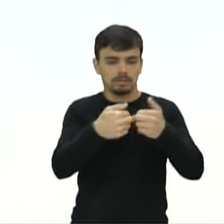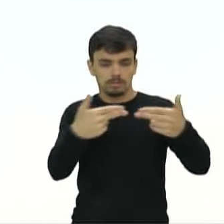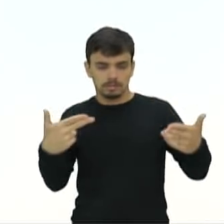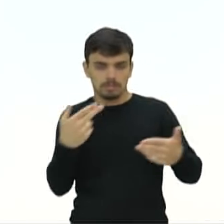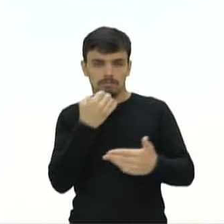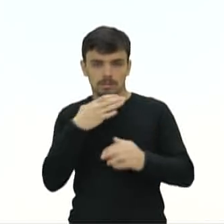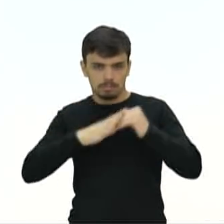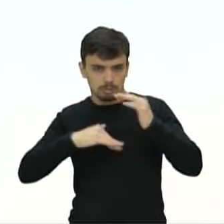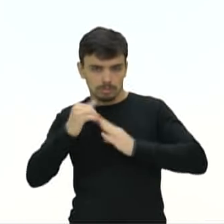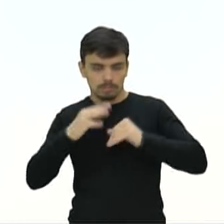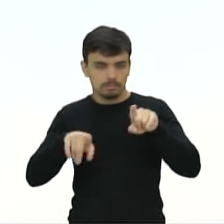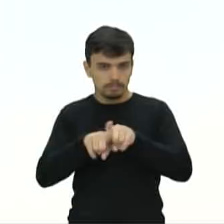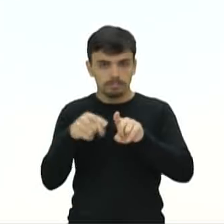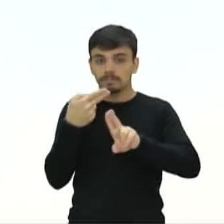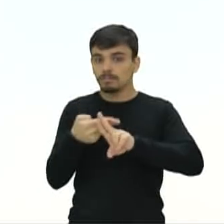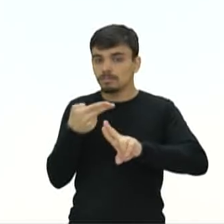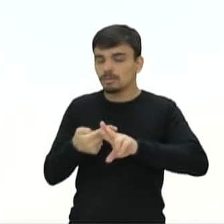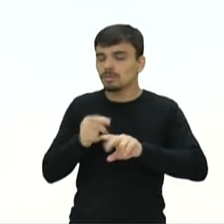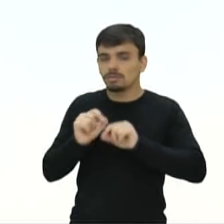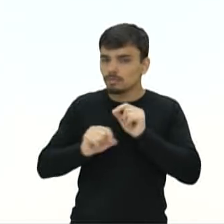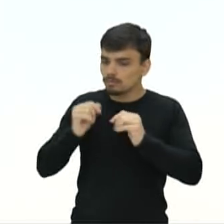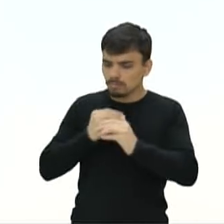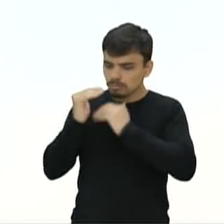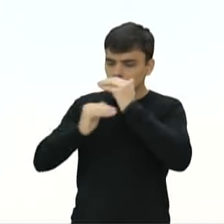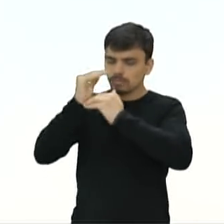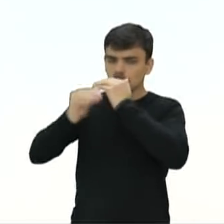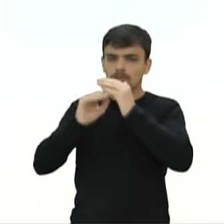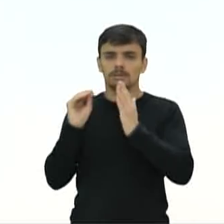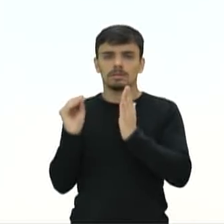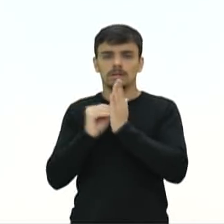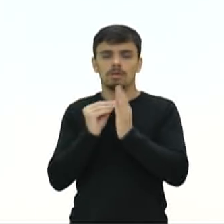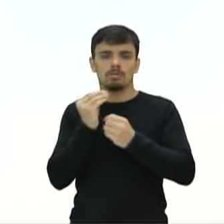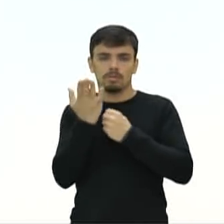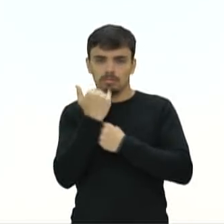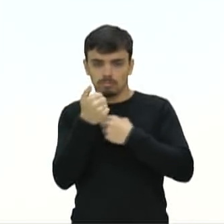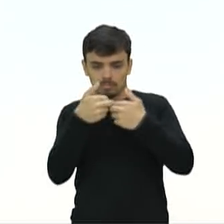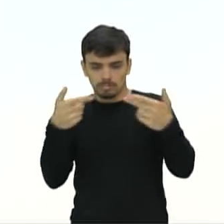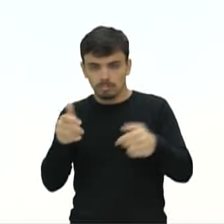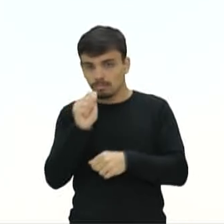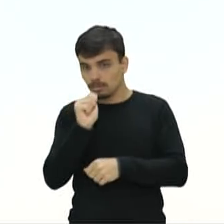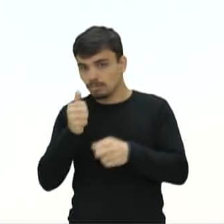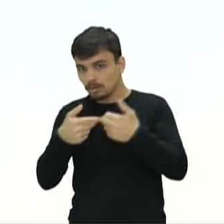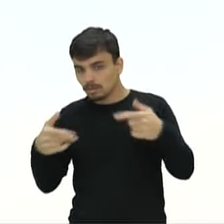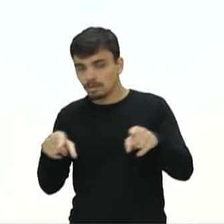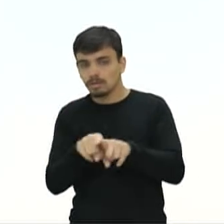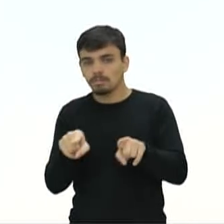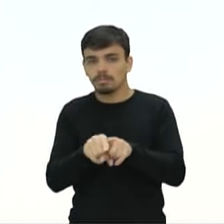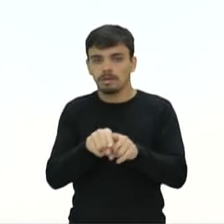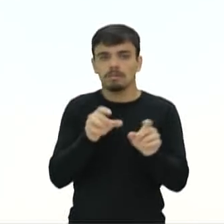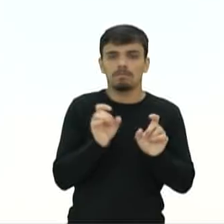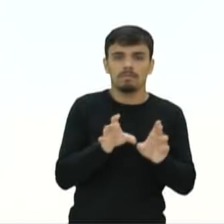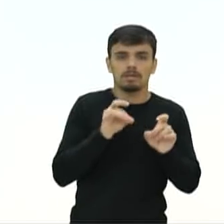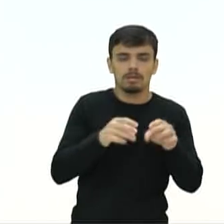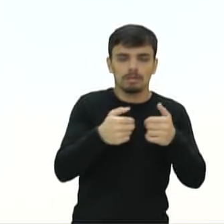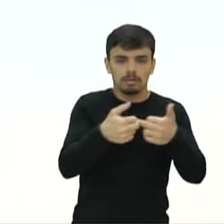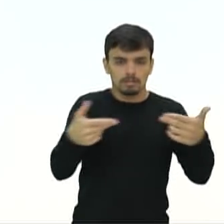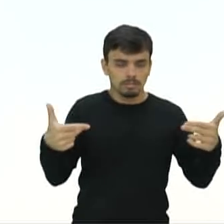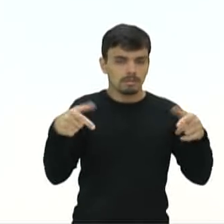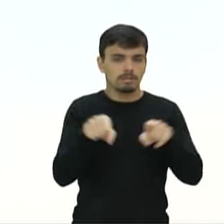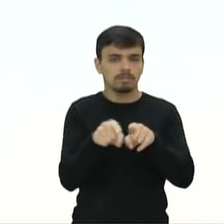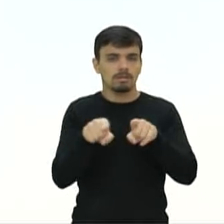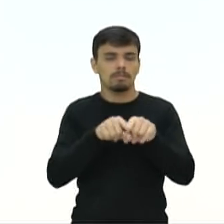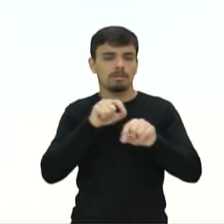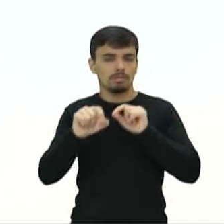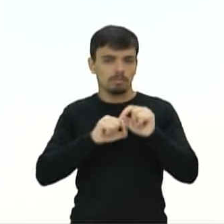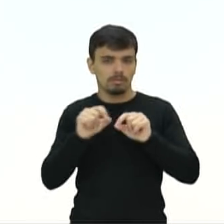produzidos, utilização, processo de ingerir comida ou bebida, ingestão, venda de mercadorias,